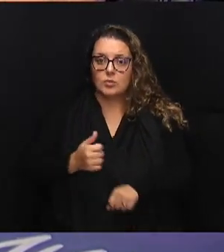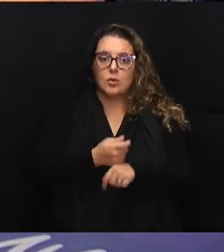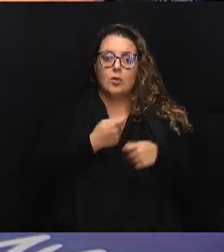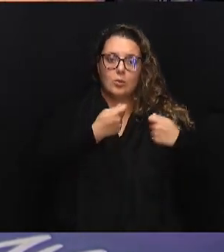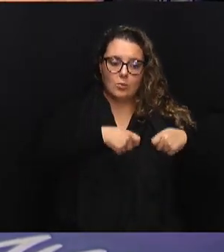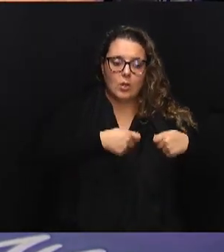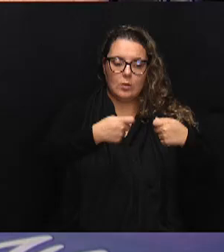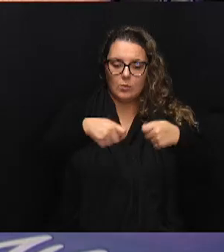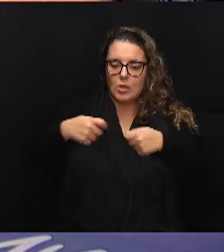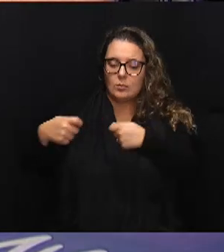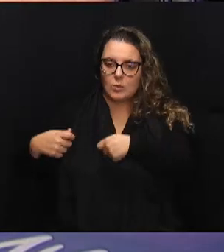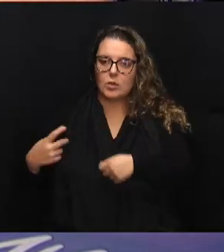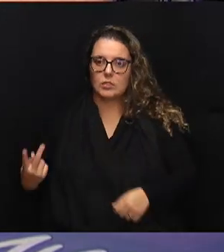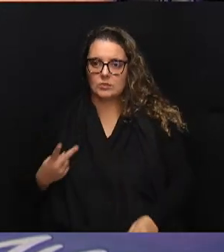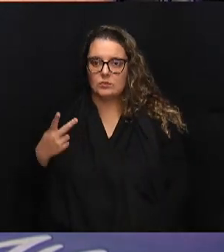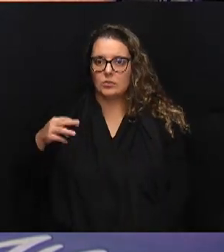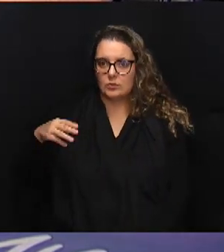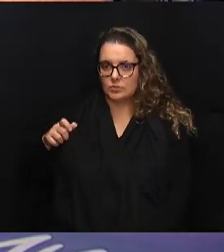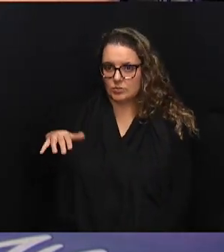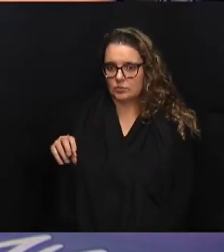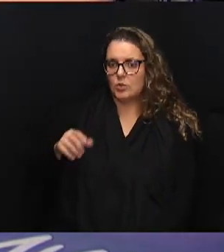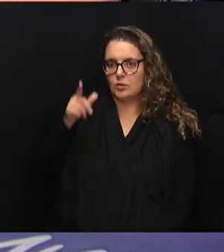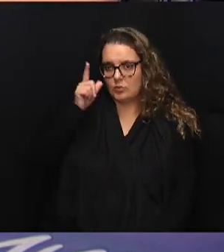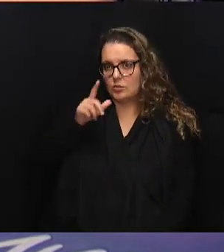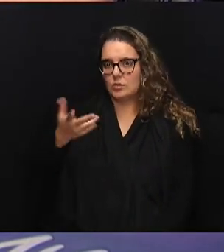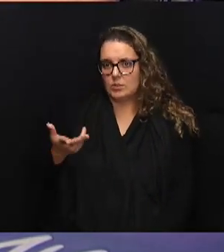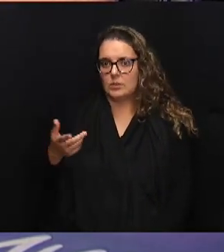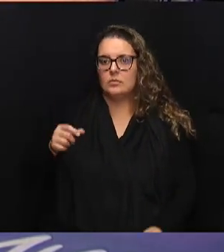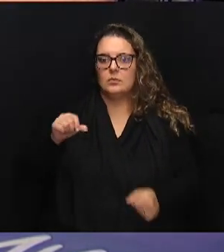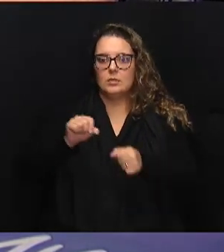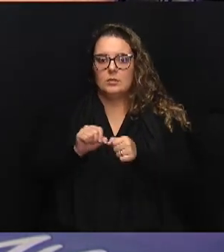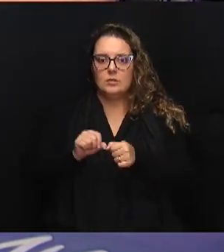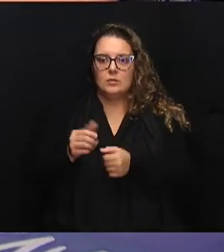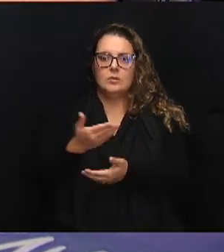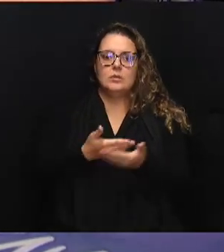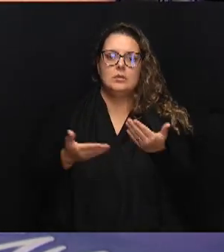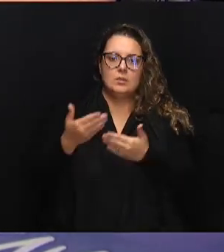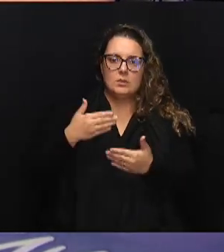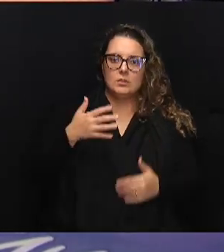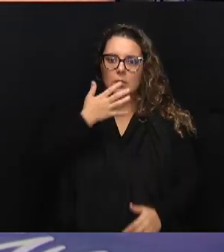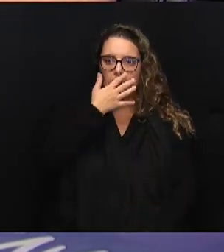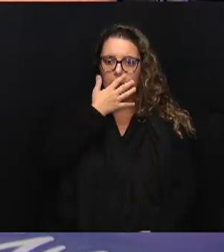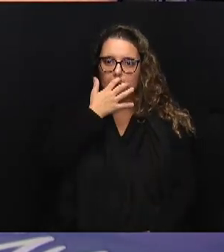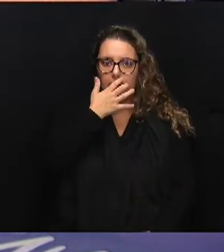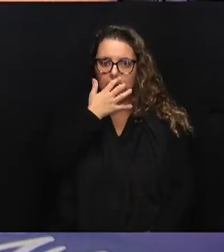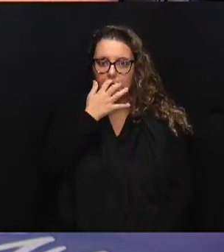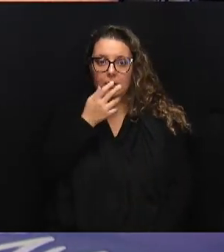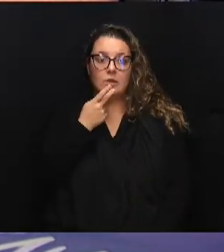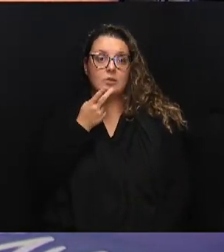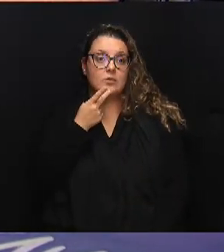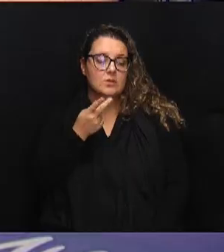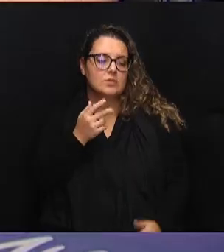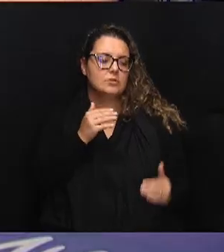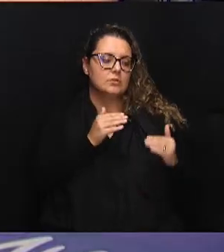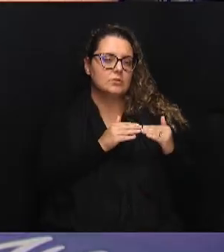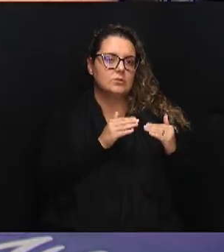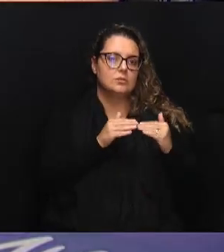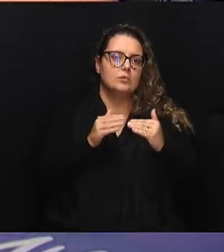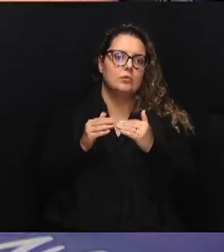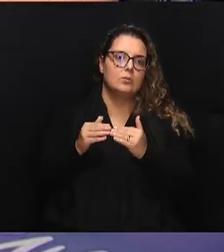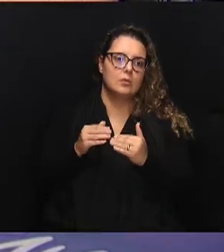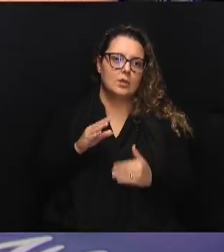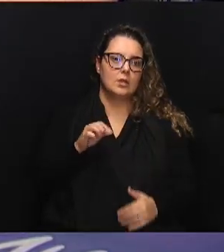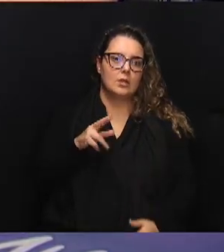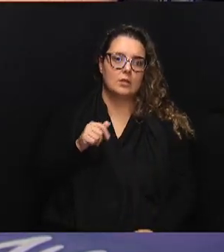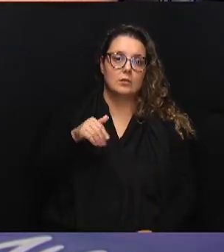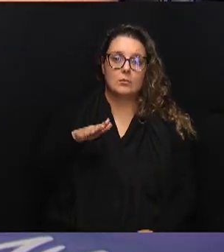relação a esse valor de mão que ele consegue realizar com a interação do bird. E falando das combinações das cartas, quais são as